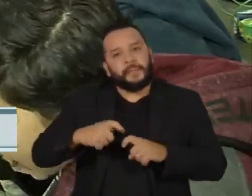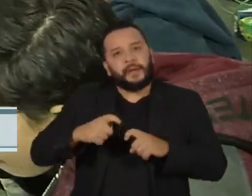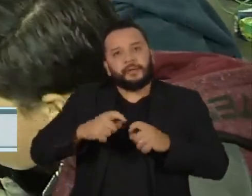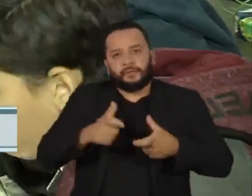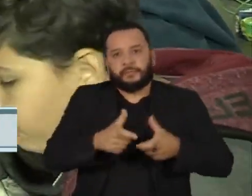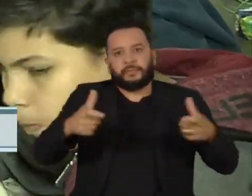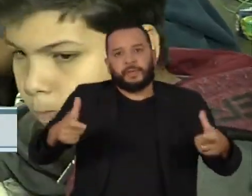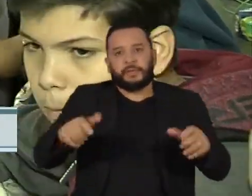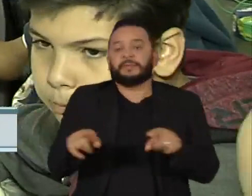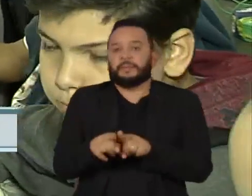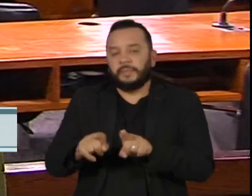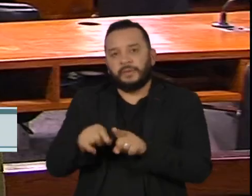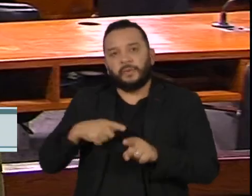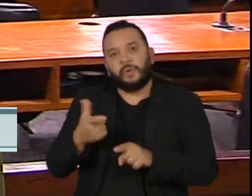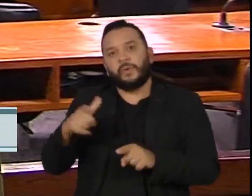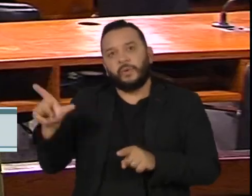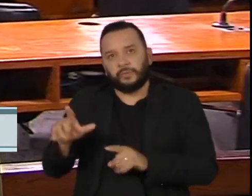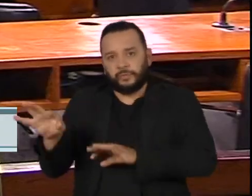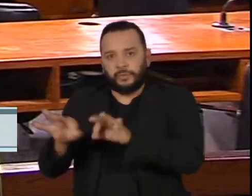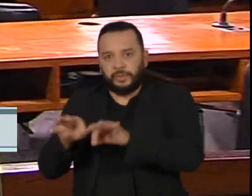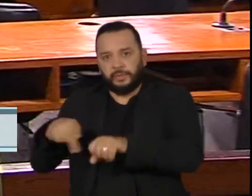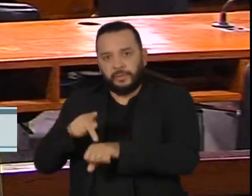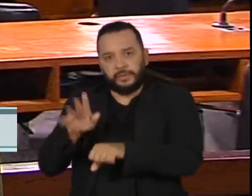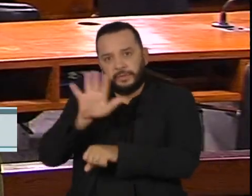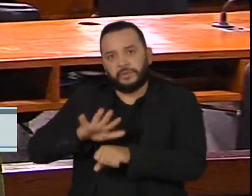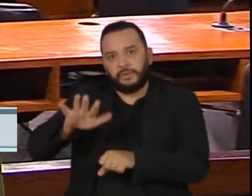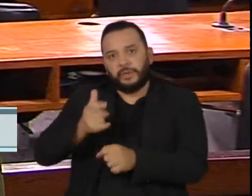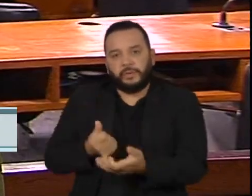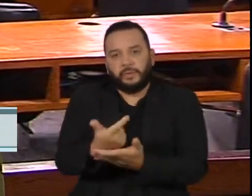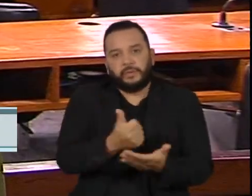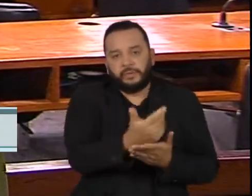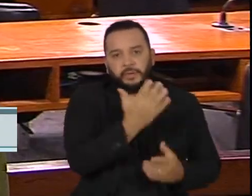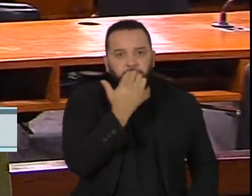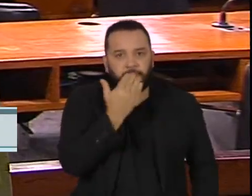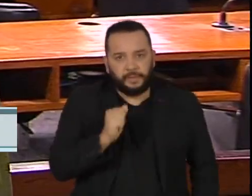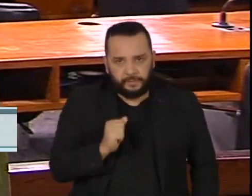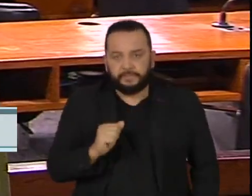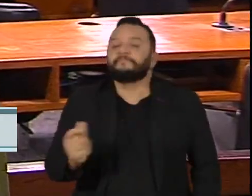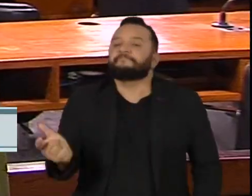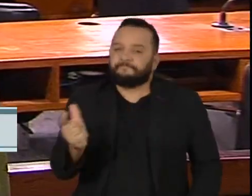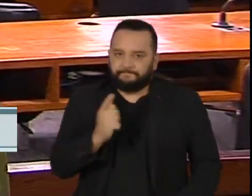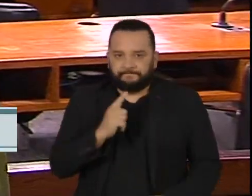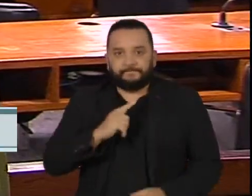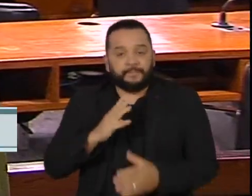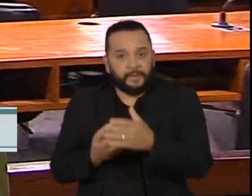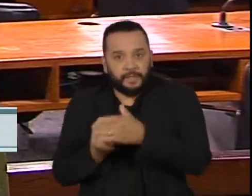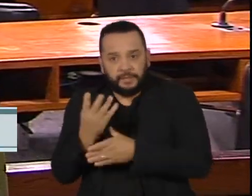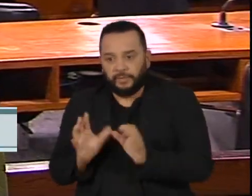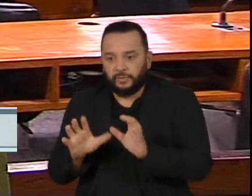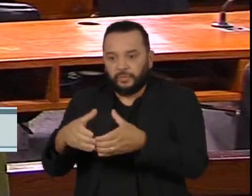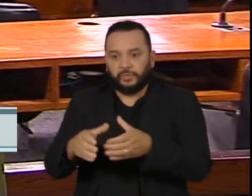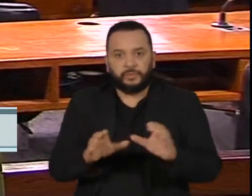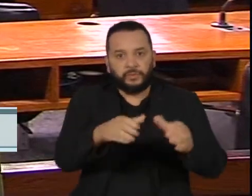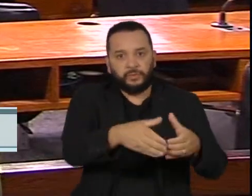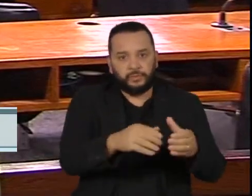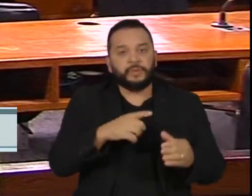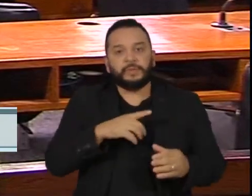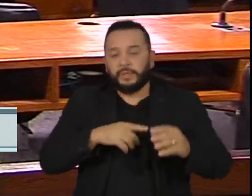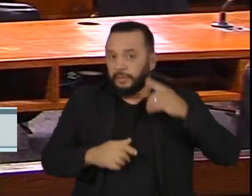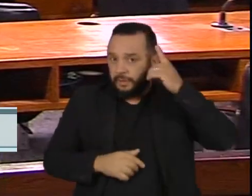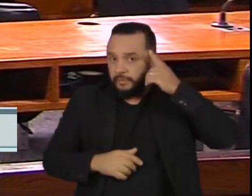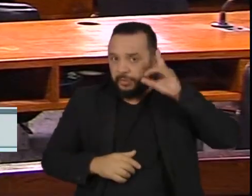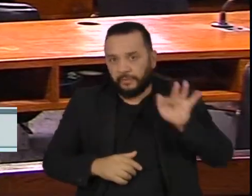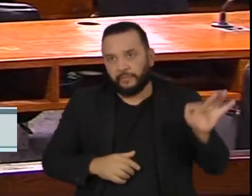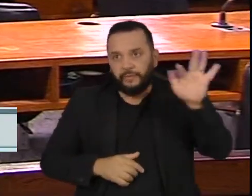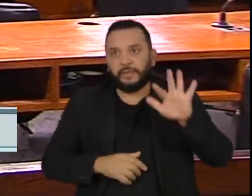de Aquisição de Alimentos. Durante a instalação dos colegiados, diversos deputados federais nomeados aos